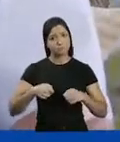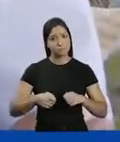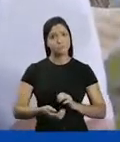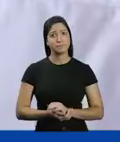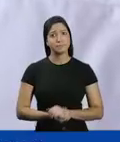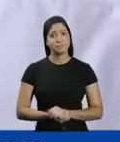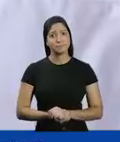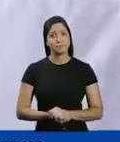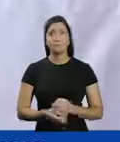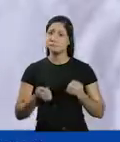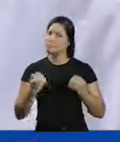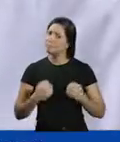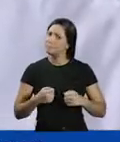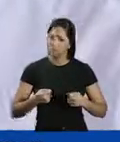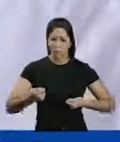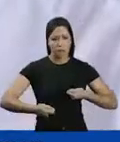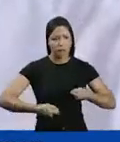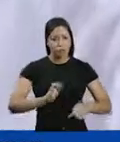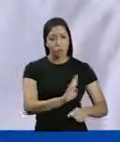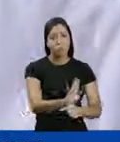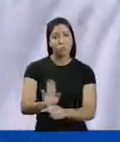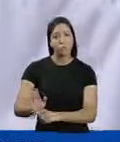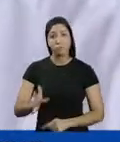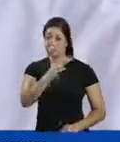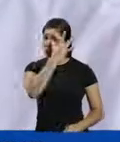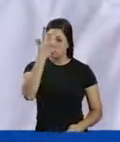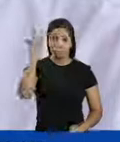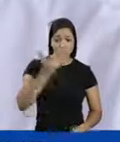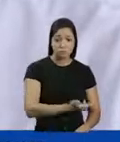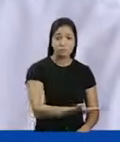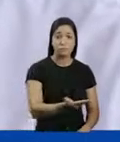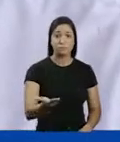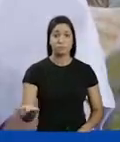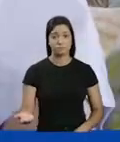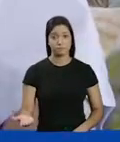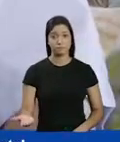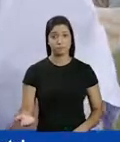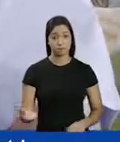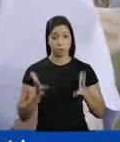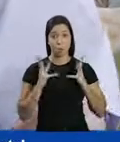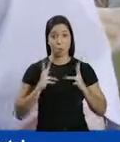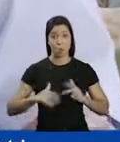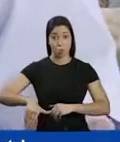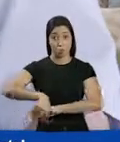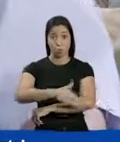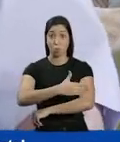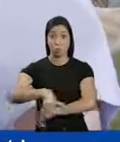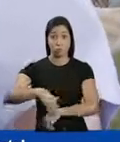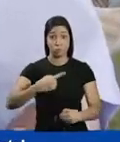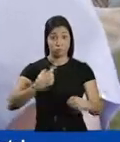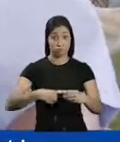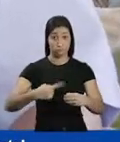ter se você tem que ser administrador para cuidar das pessoas à limpeza pública